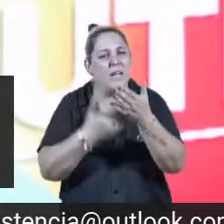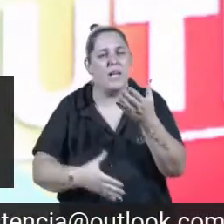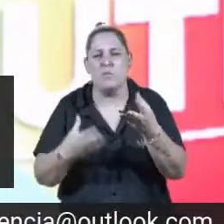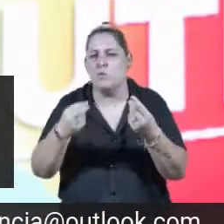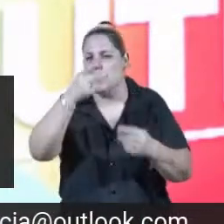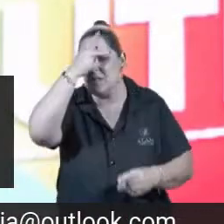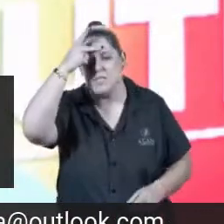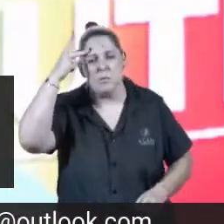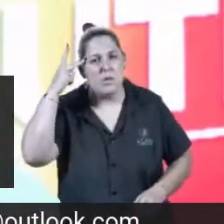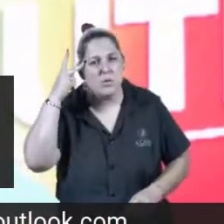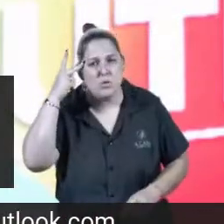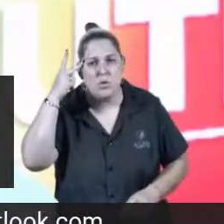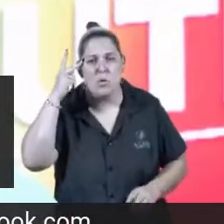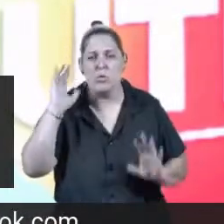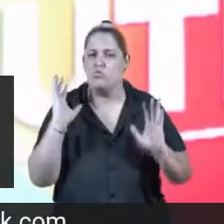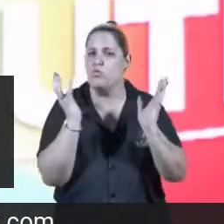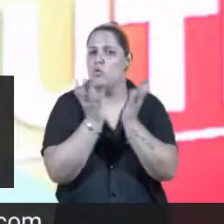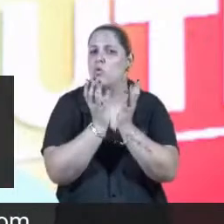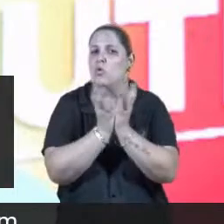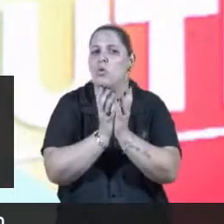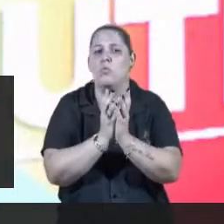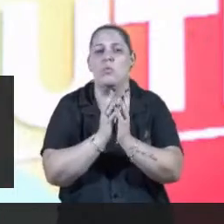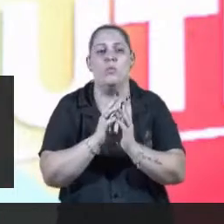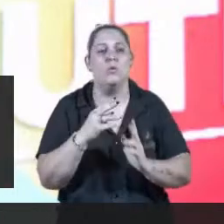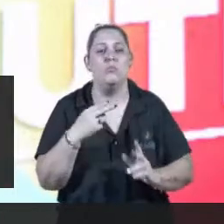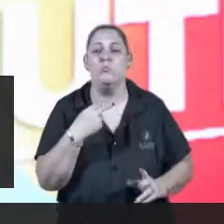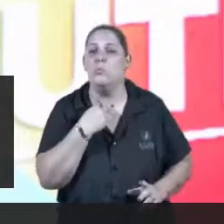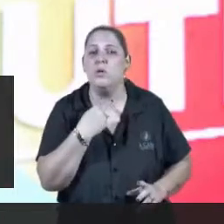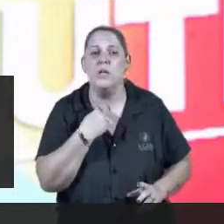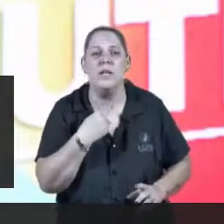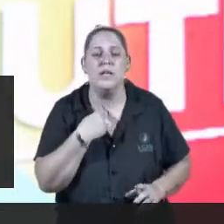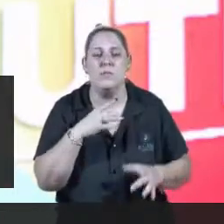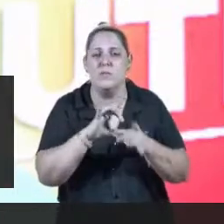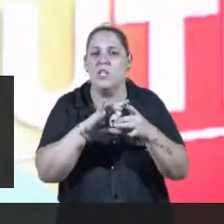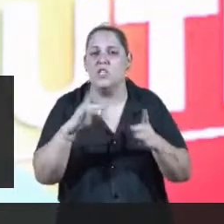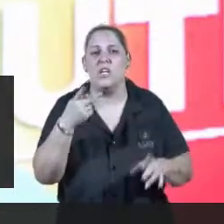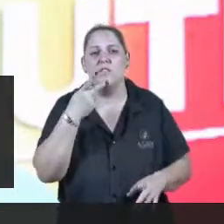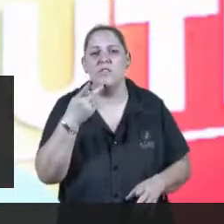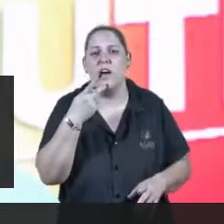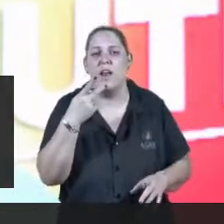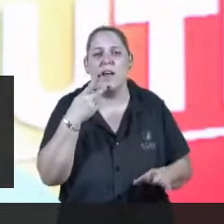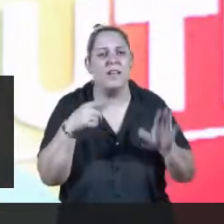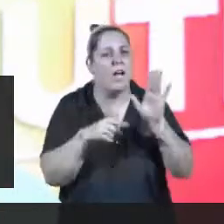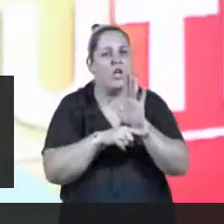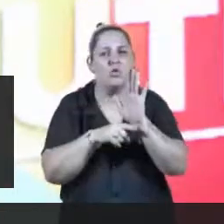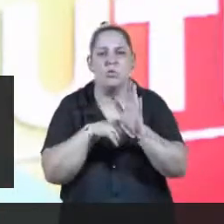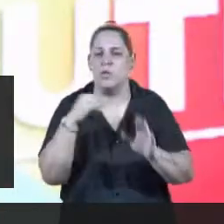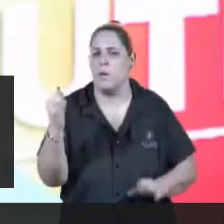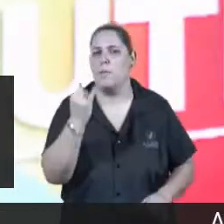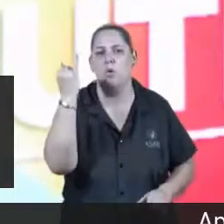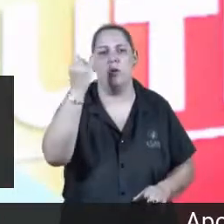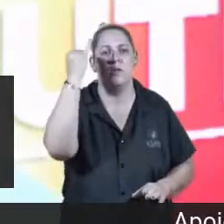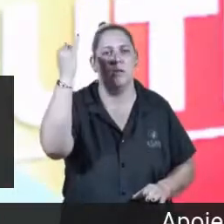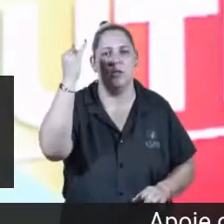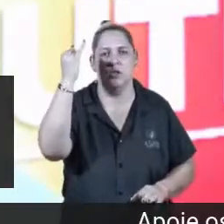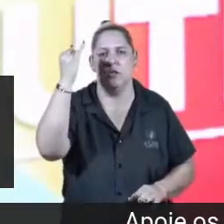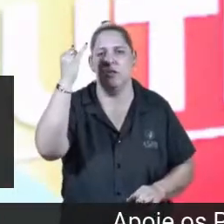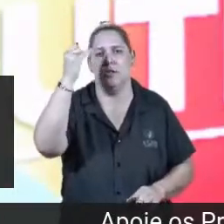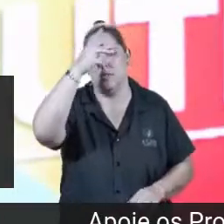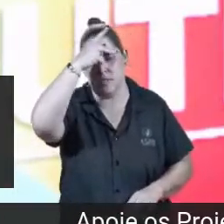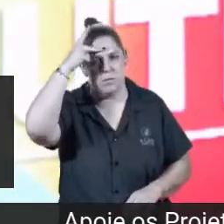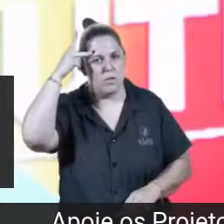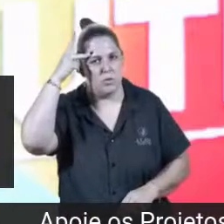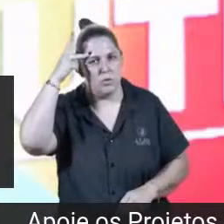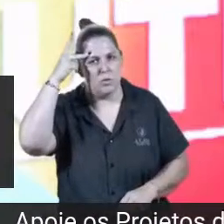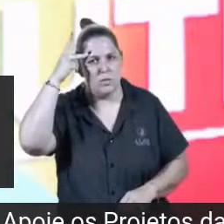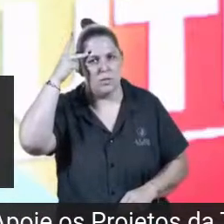nosso partido, do qual nós não poderíamos deixar de falar da contribuição importante dessas pessoas.